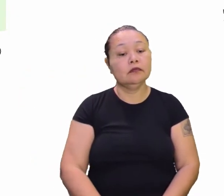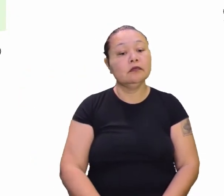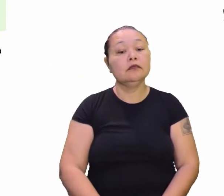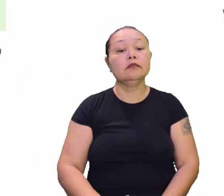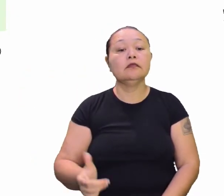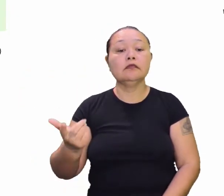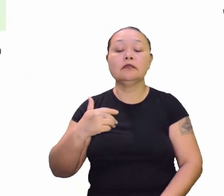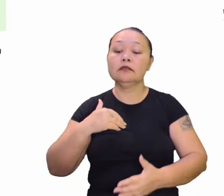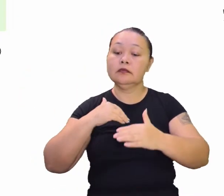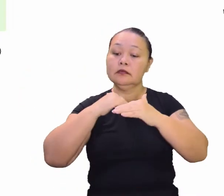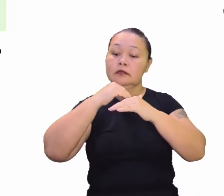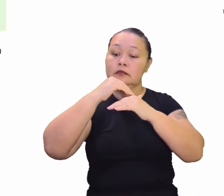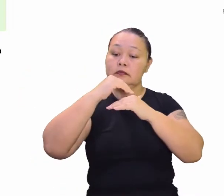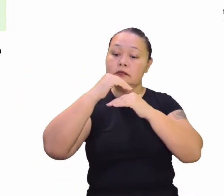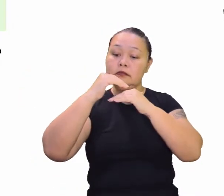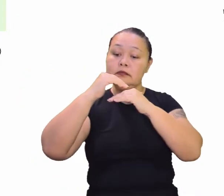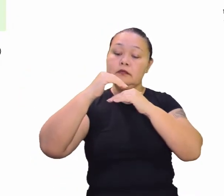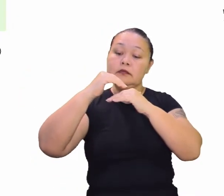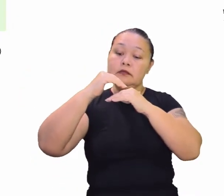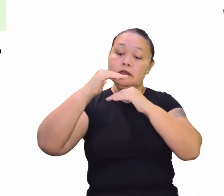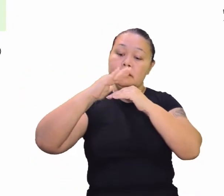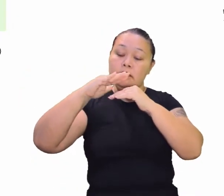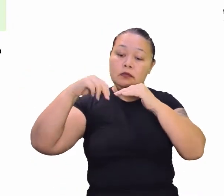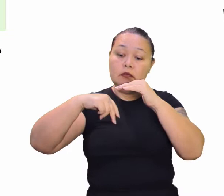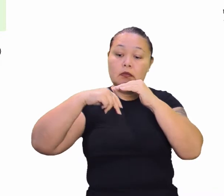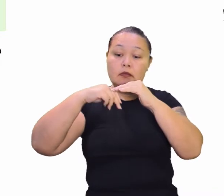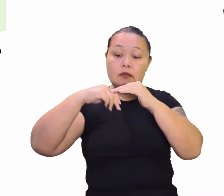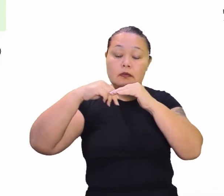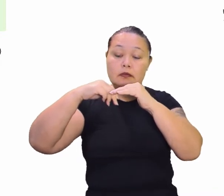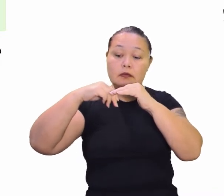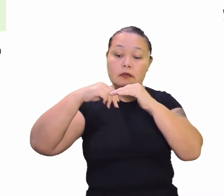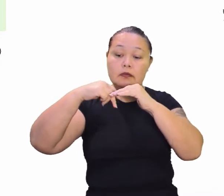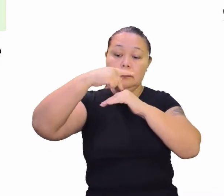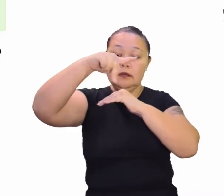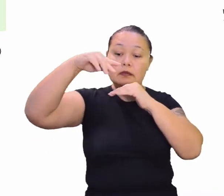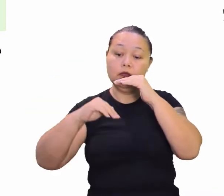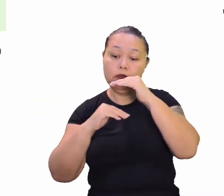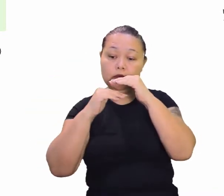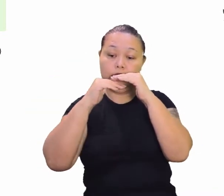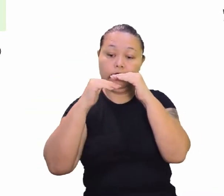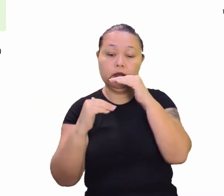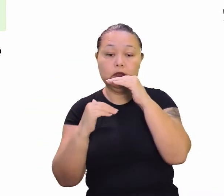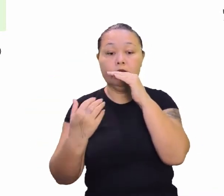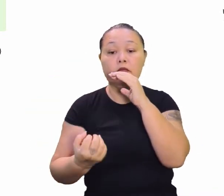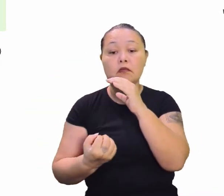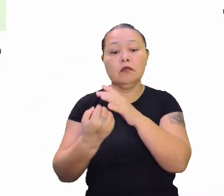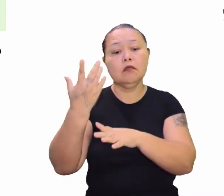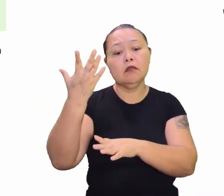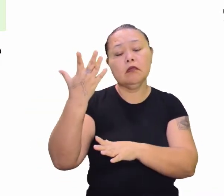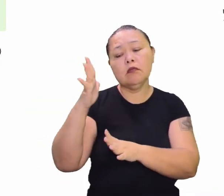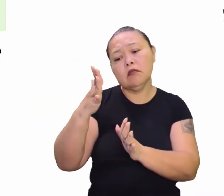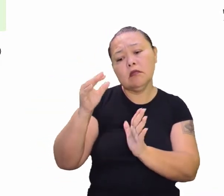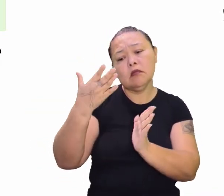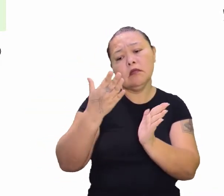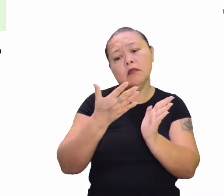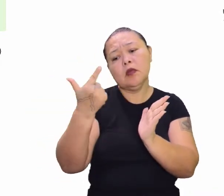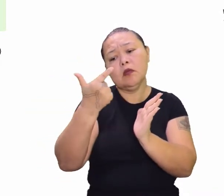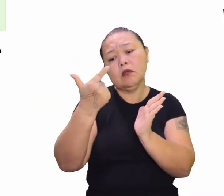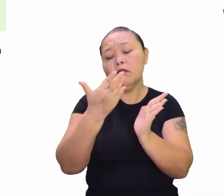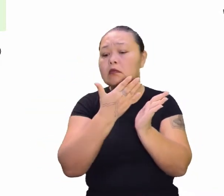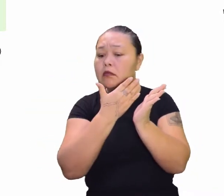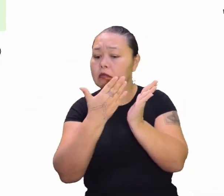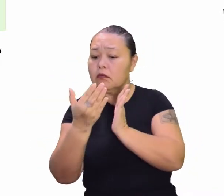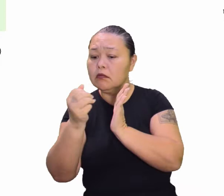E o subdesenvolvimento? Esse termo, ó, como falamos há pouco, surgiu lá na segunda metade do século